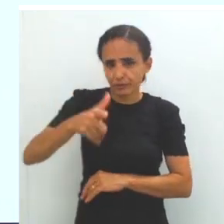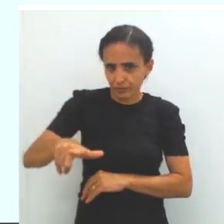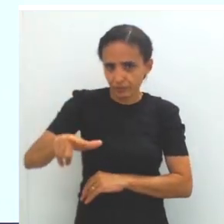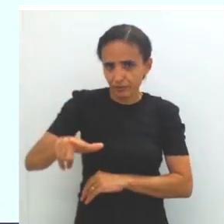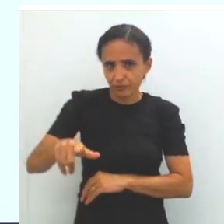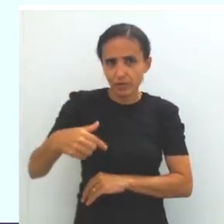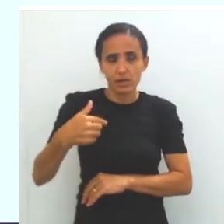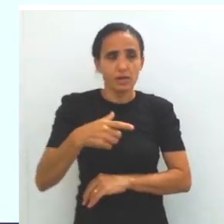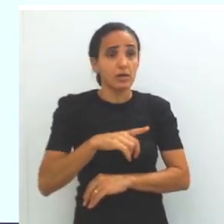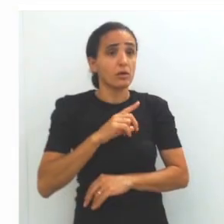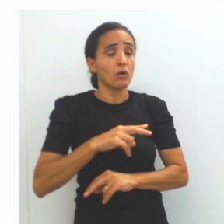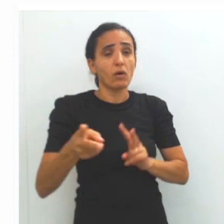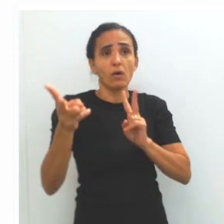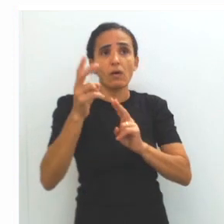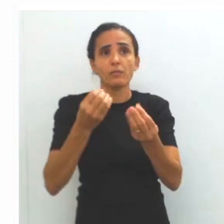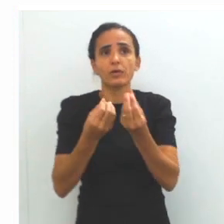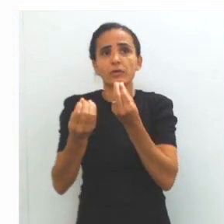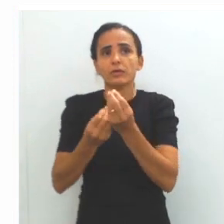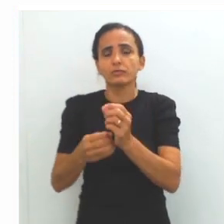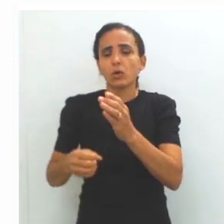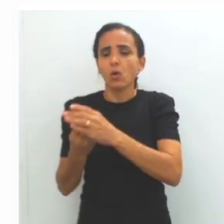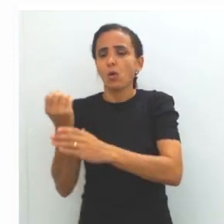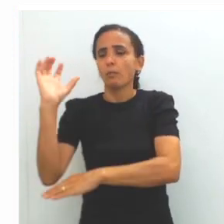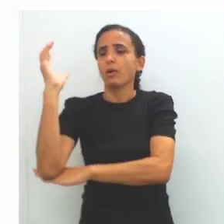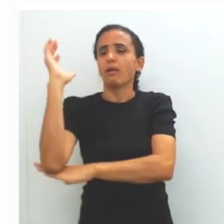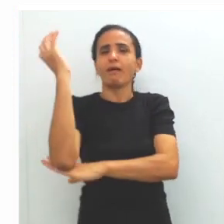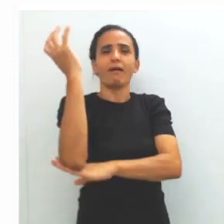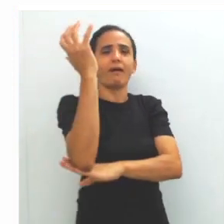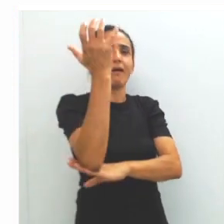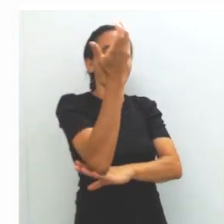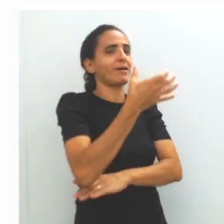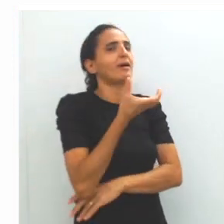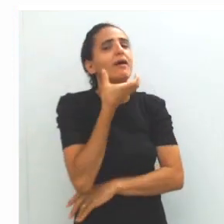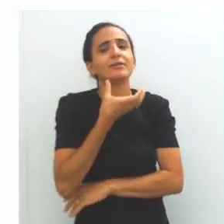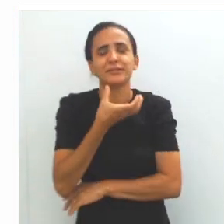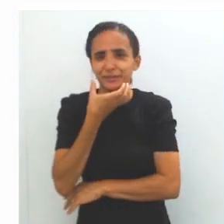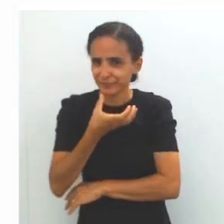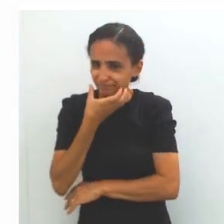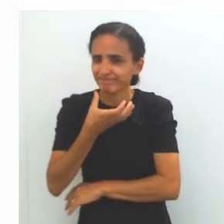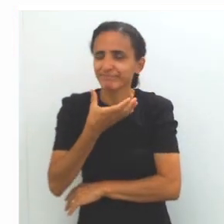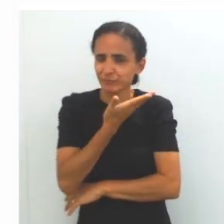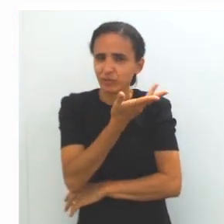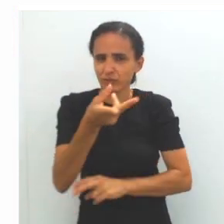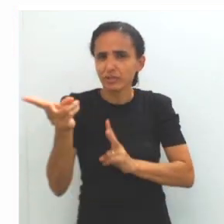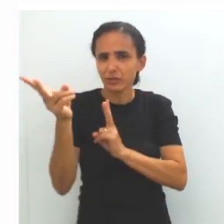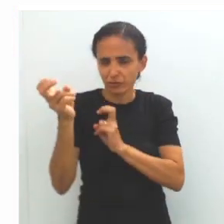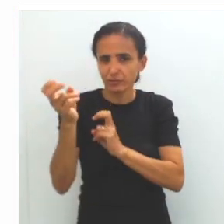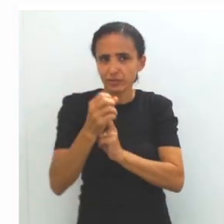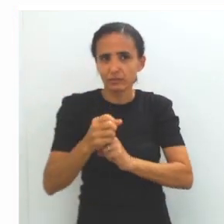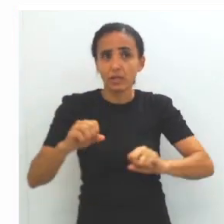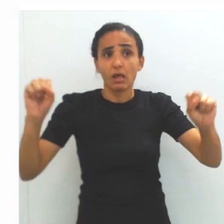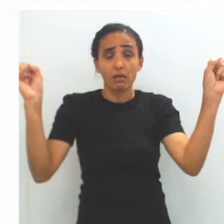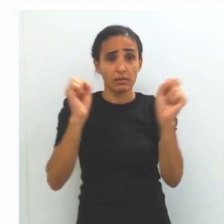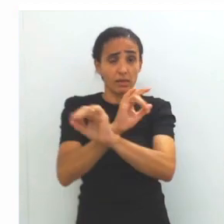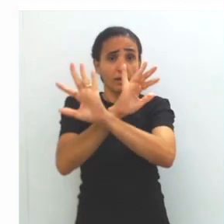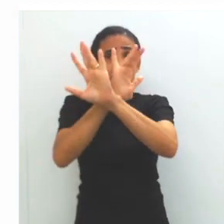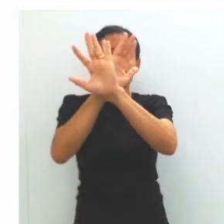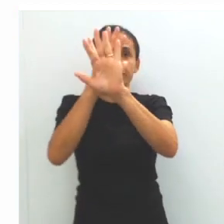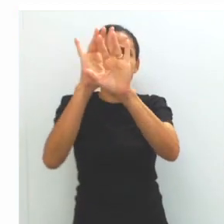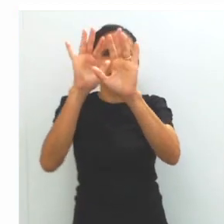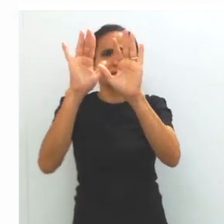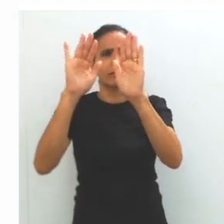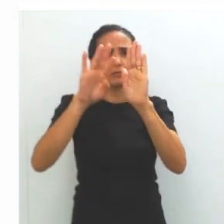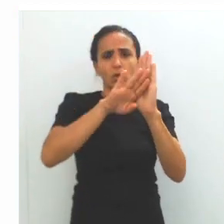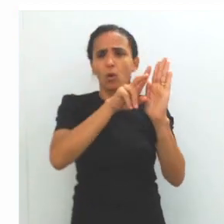uma vez. Eu tenho aí um pinheirinho de Natal, uma árvore de Natal. A luz, ela